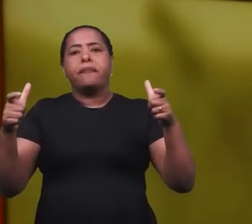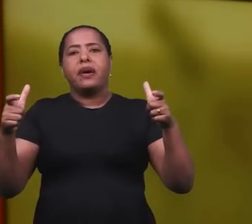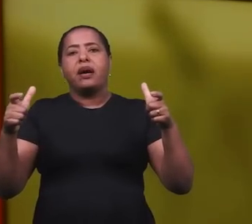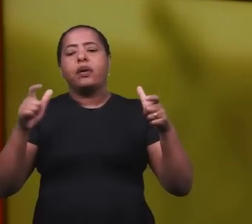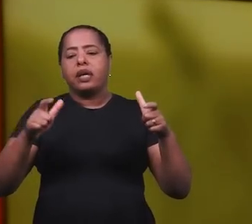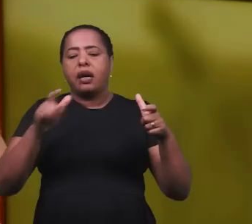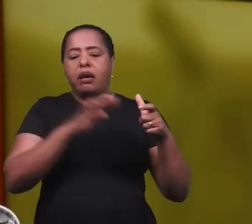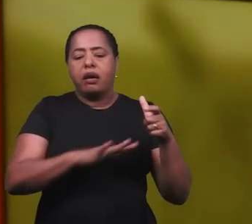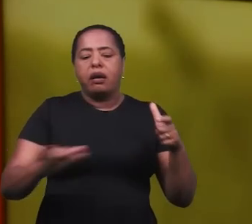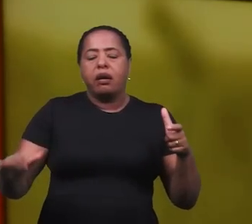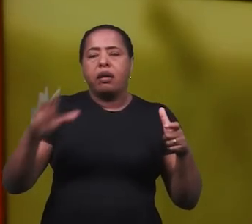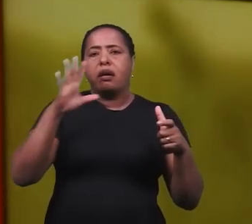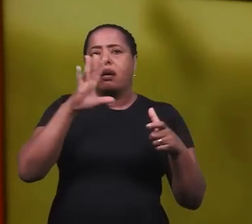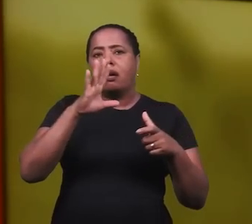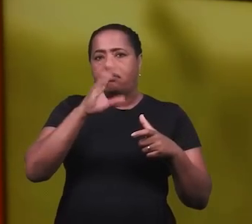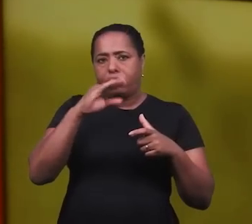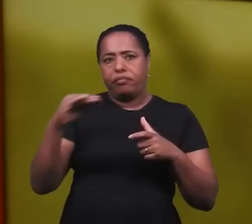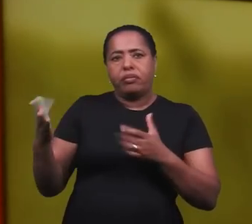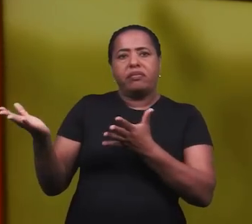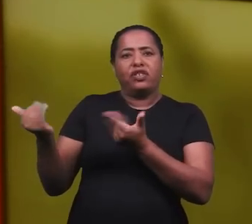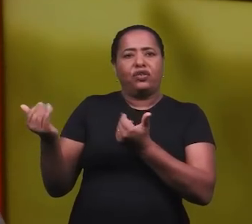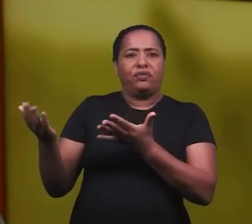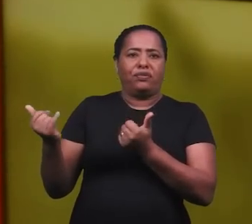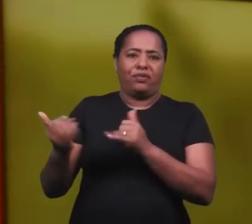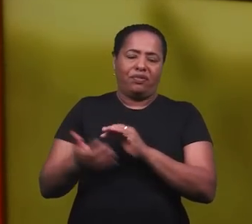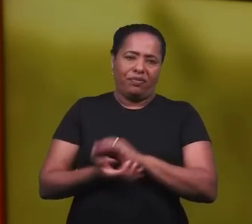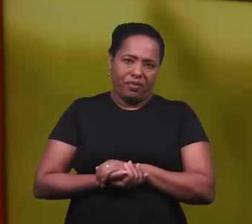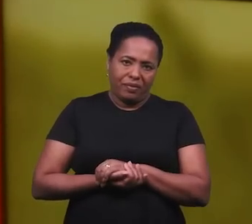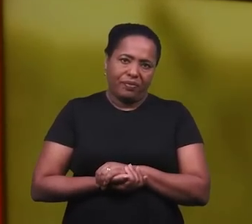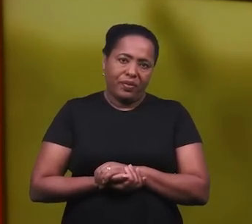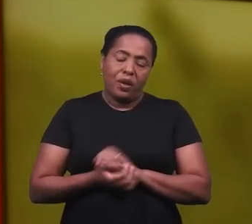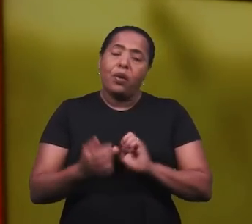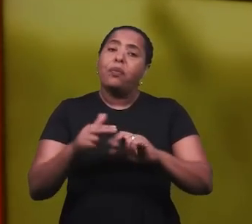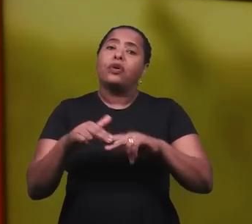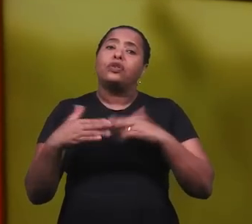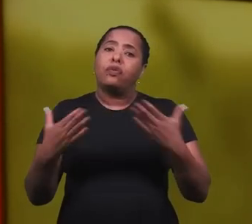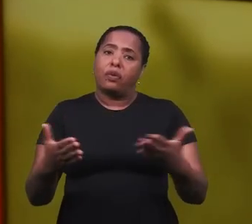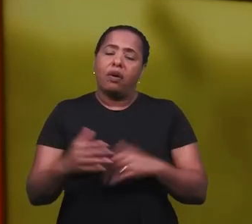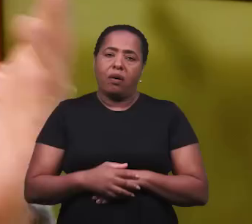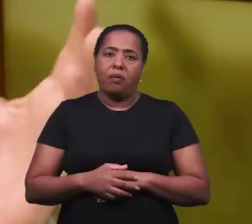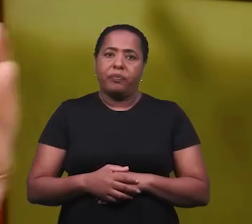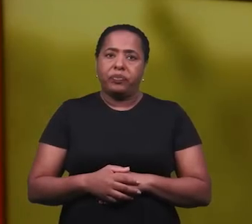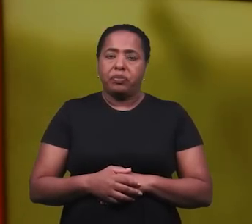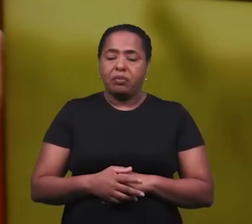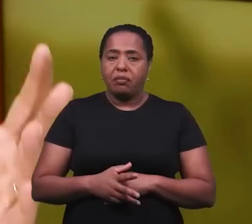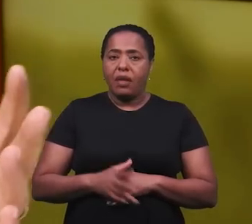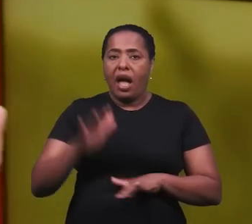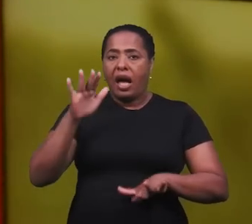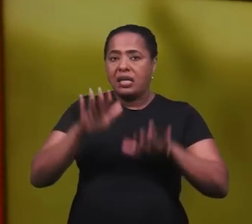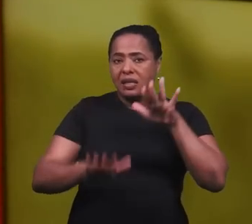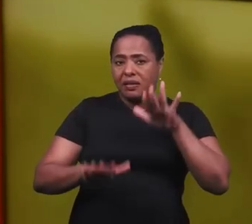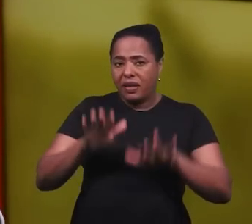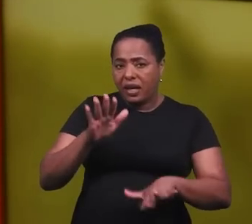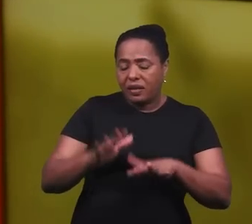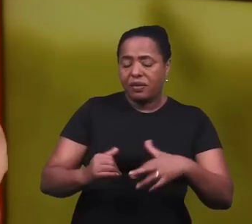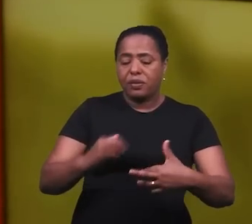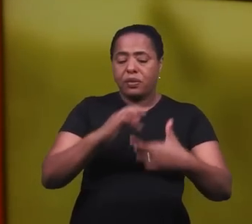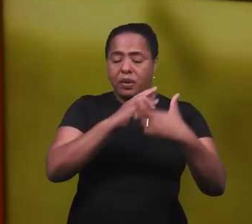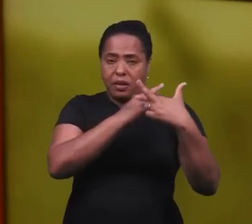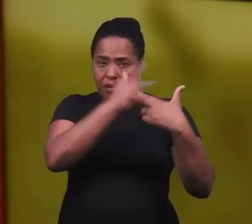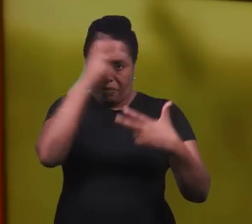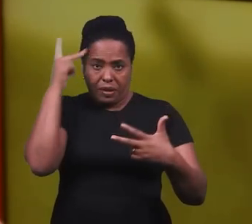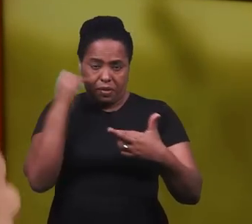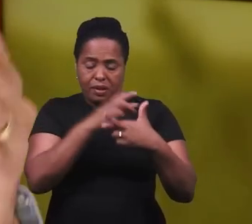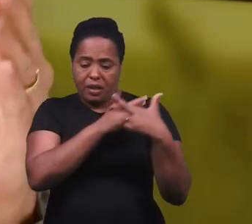Então, e a maior parte delas é entre crianças e jovens. Na verdade, essa população, a maior parte delas